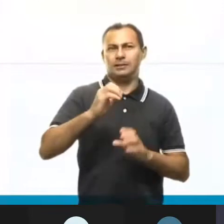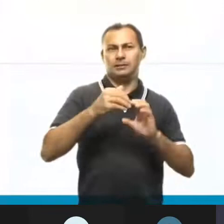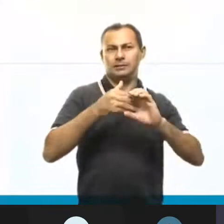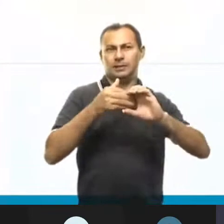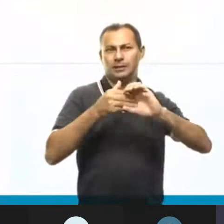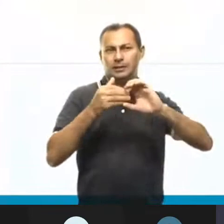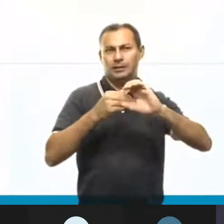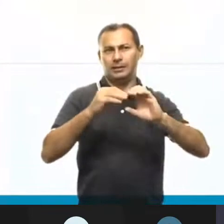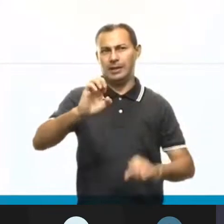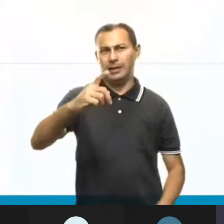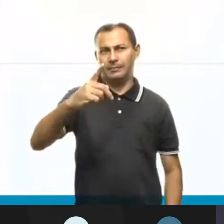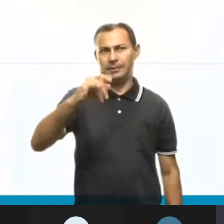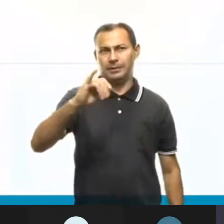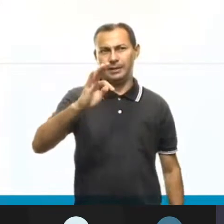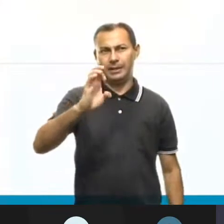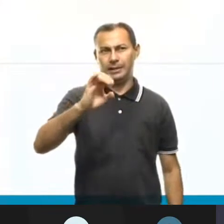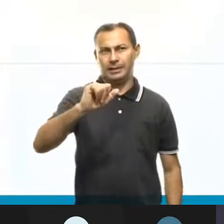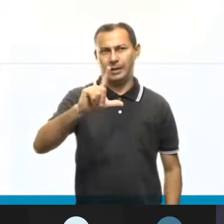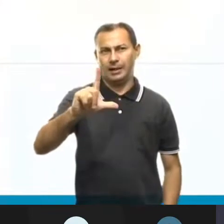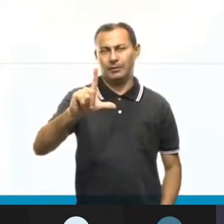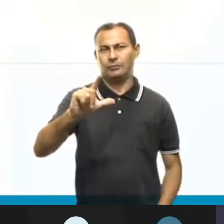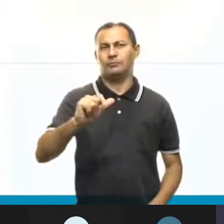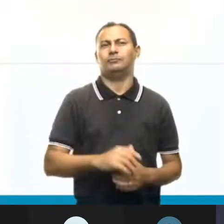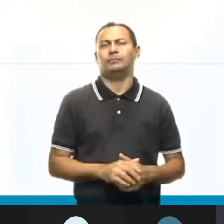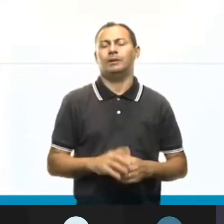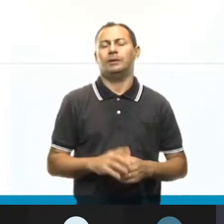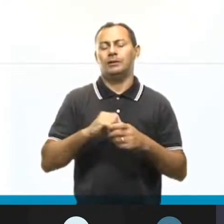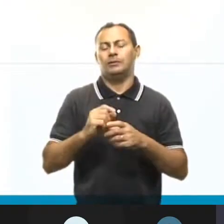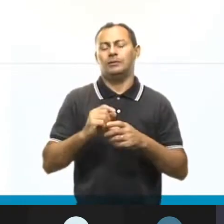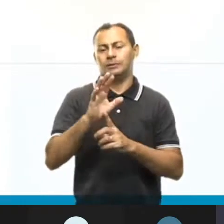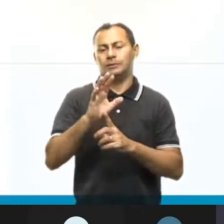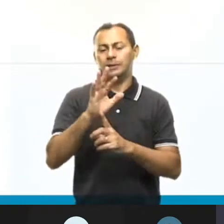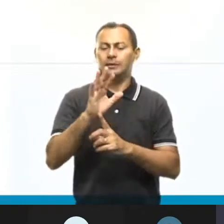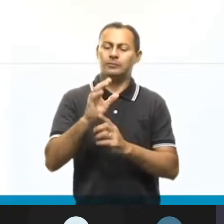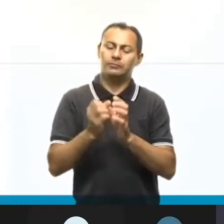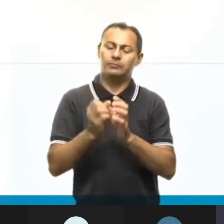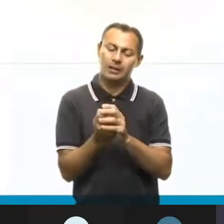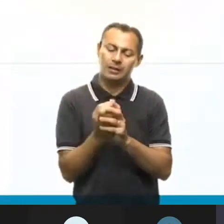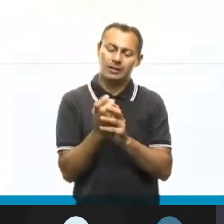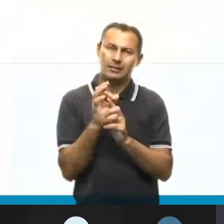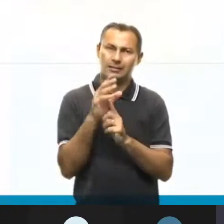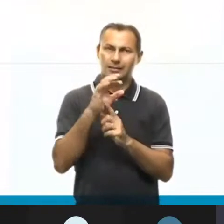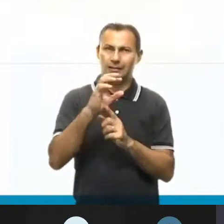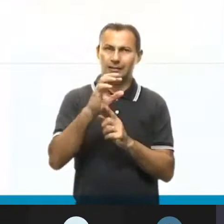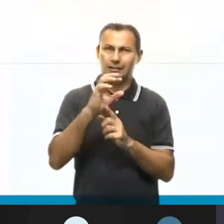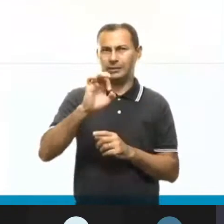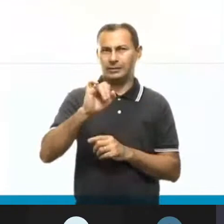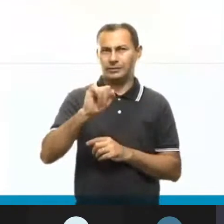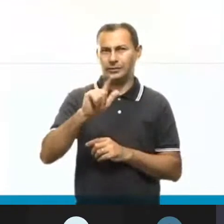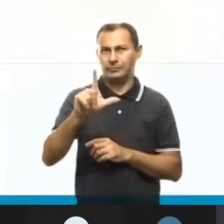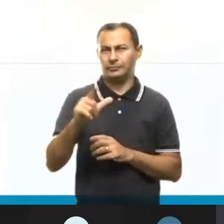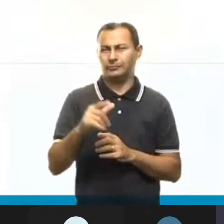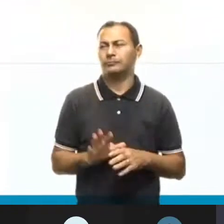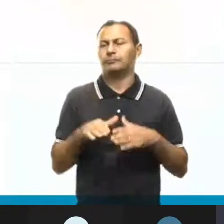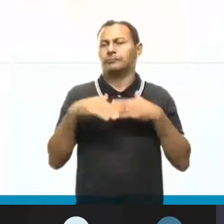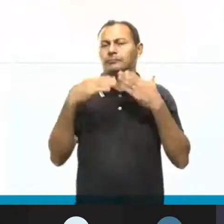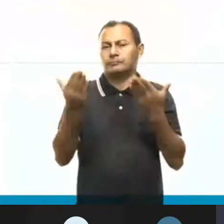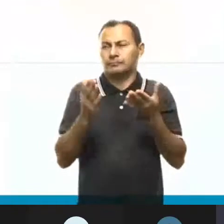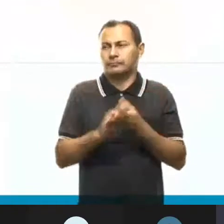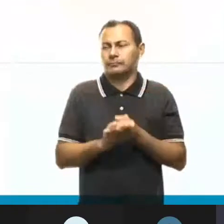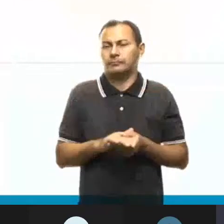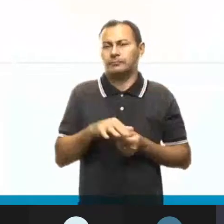epitelial, né, bem aí onde a gente tem os cílios. Então, forma uma lâmina de muco nessa região, tá? E quando